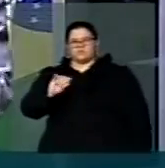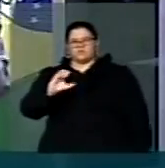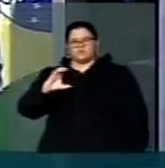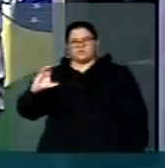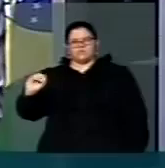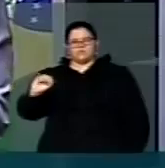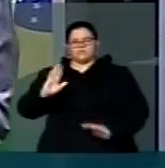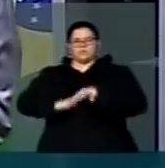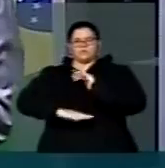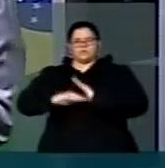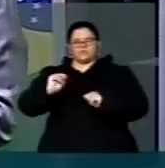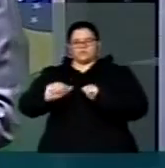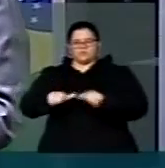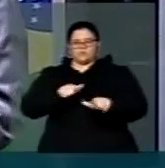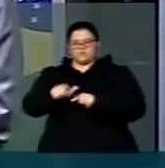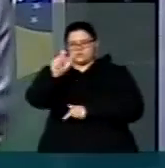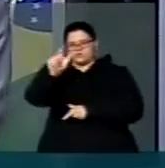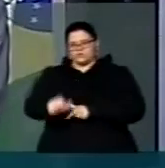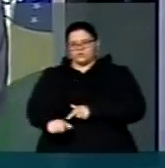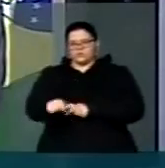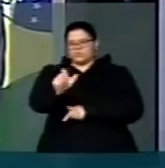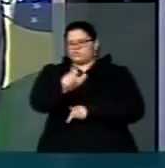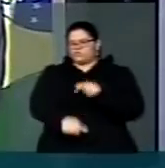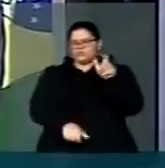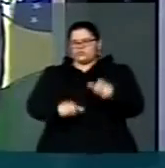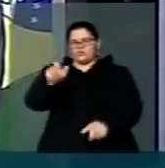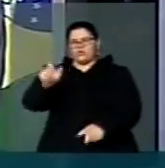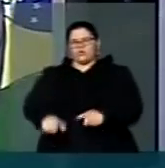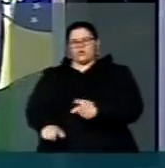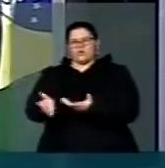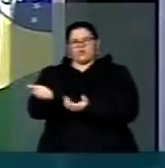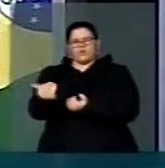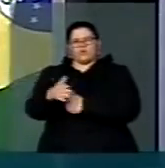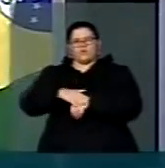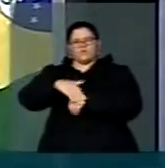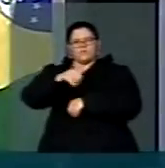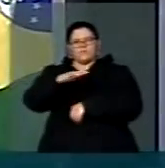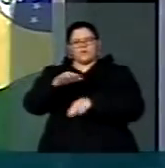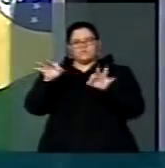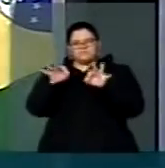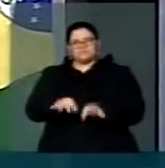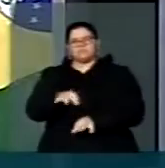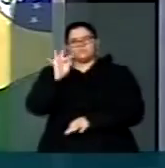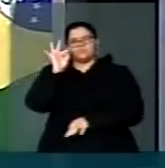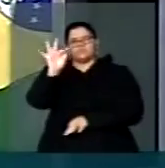do ponto de vista do jovem, para que o futuro seja efetivamente mais promissor para todos aqueles que